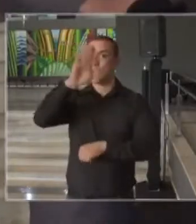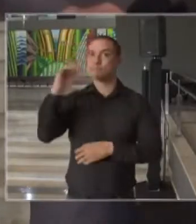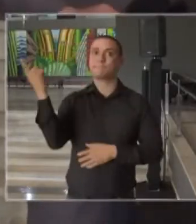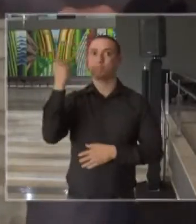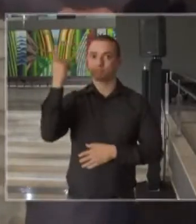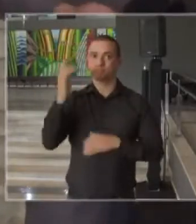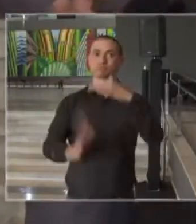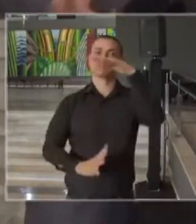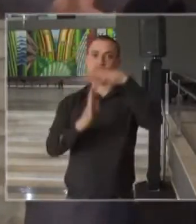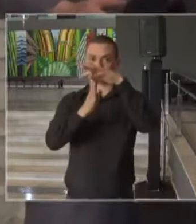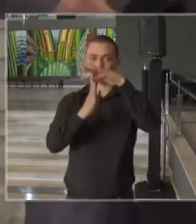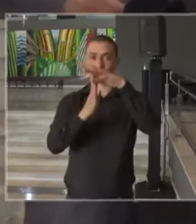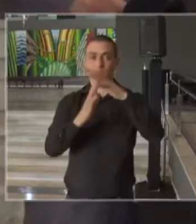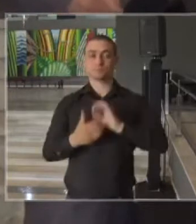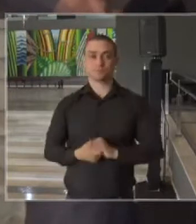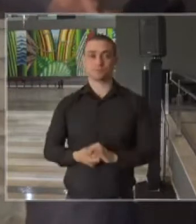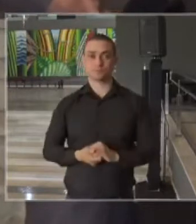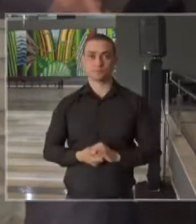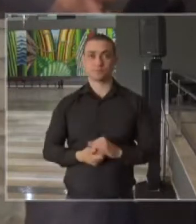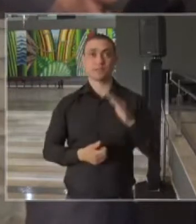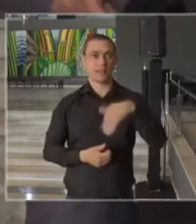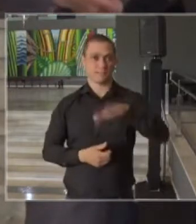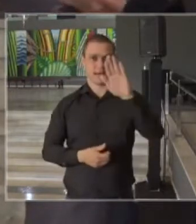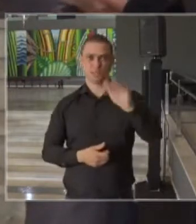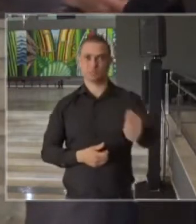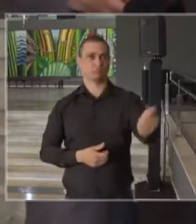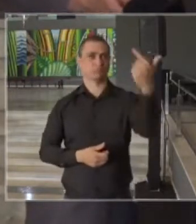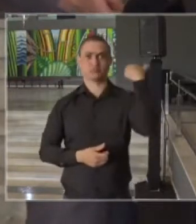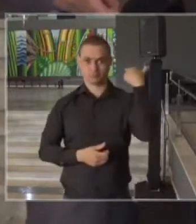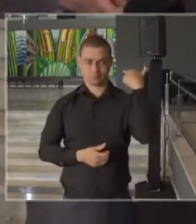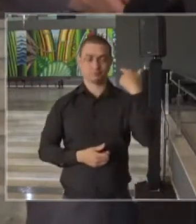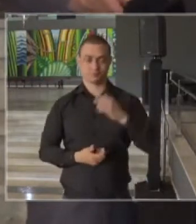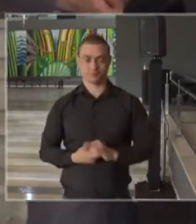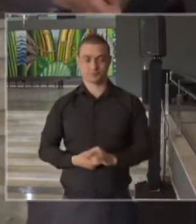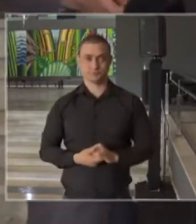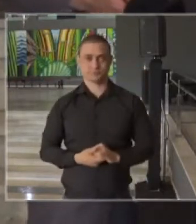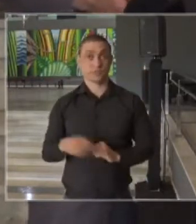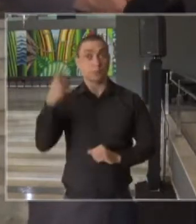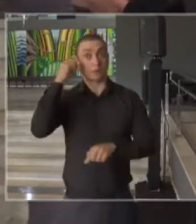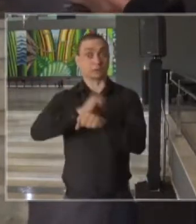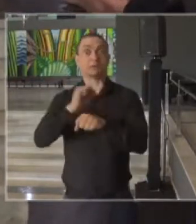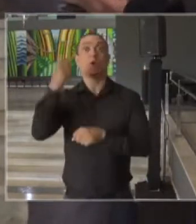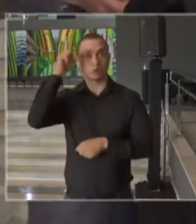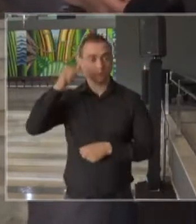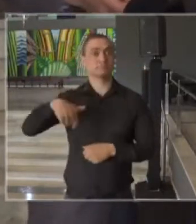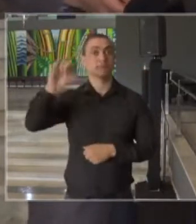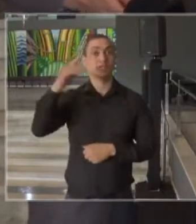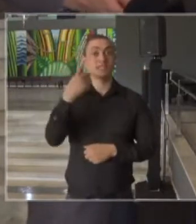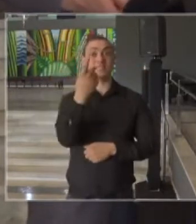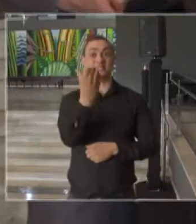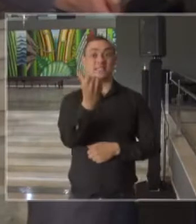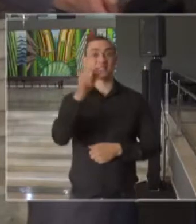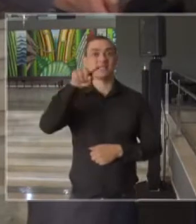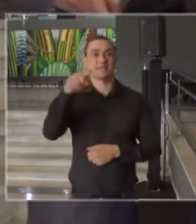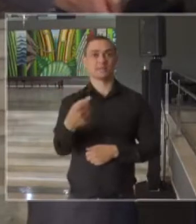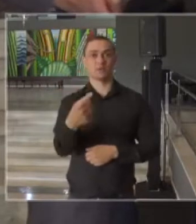notificados foi maior do que que esperar foram